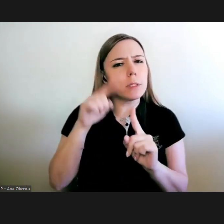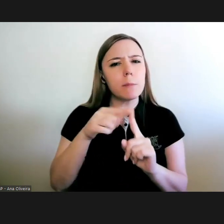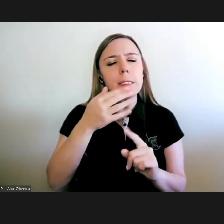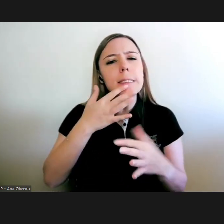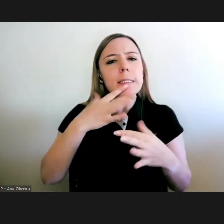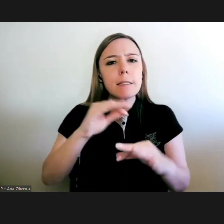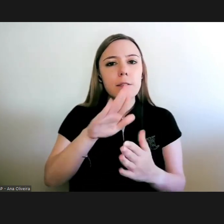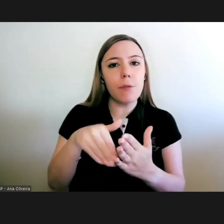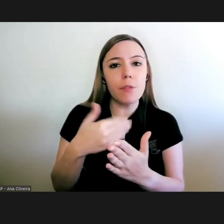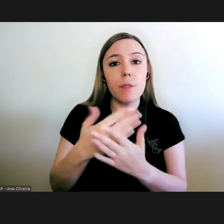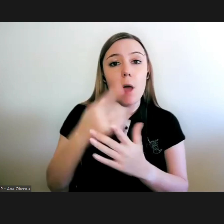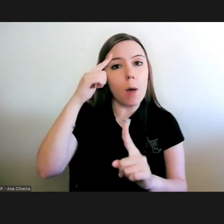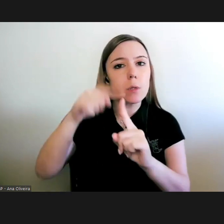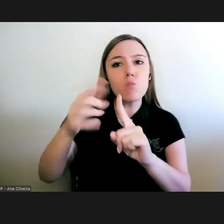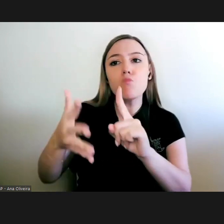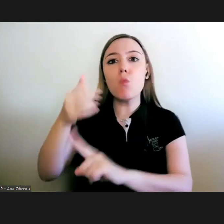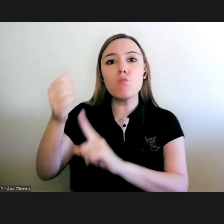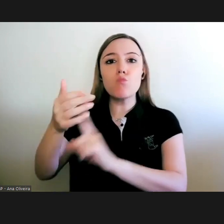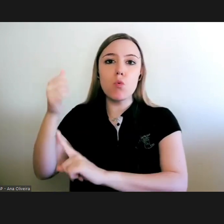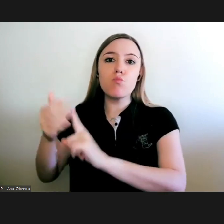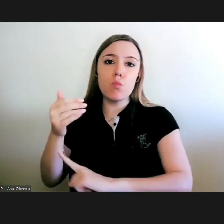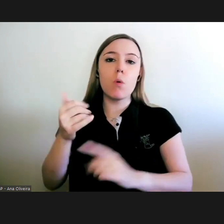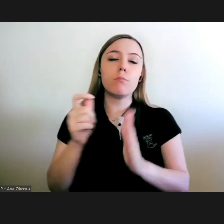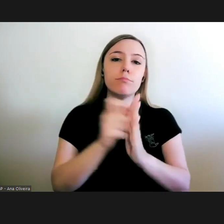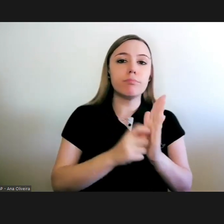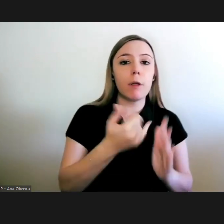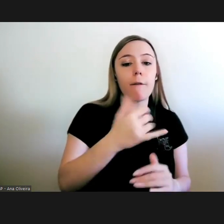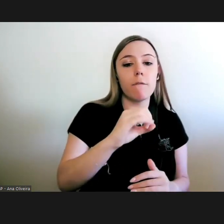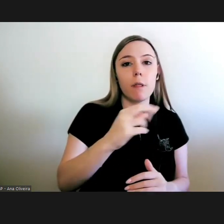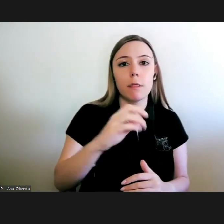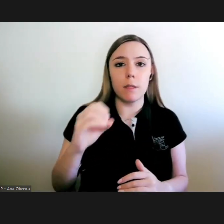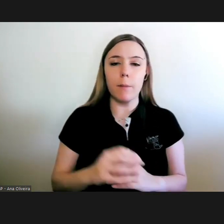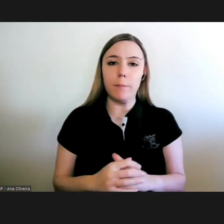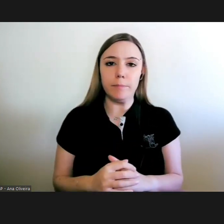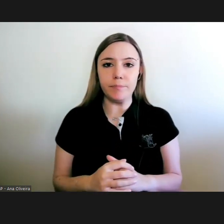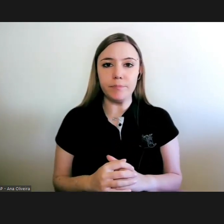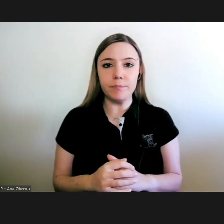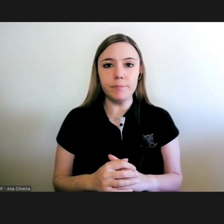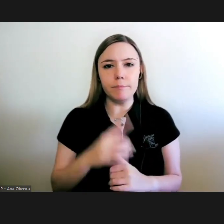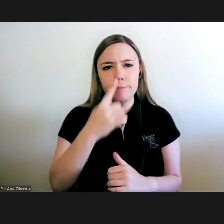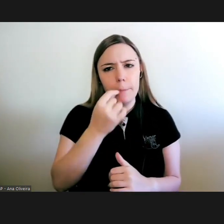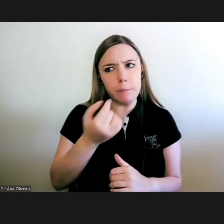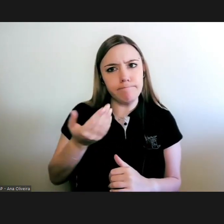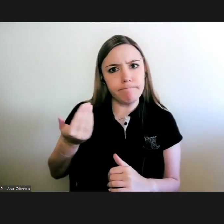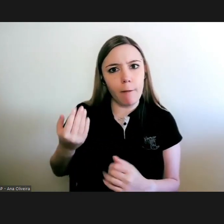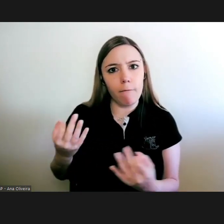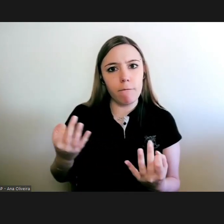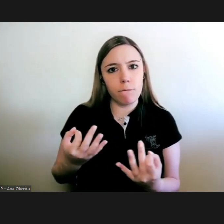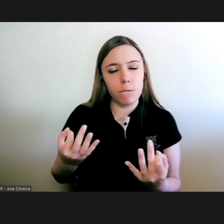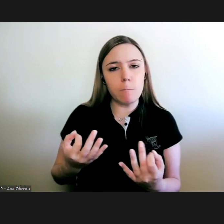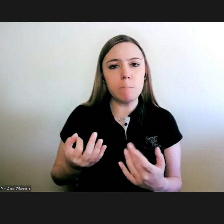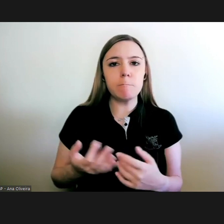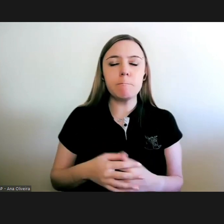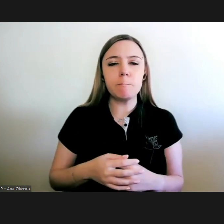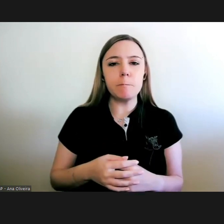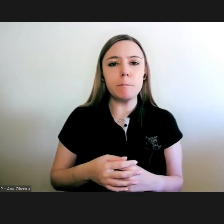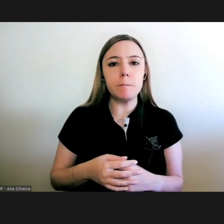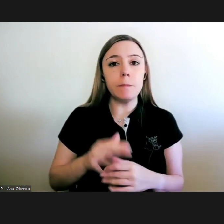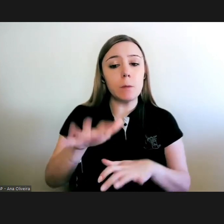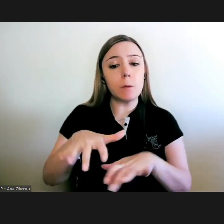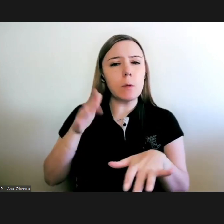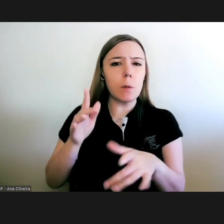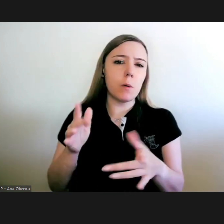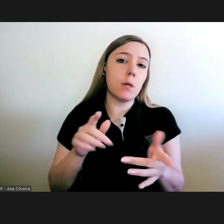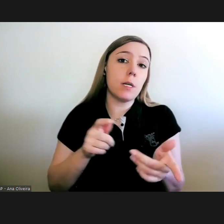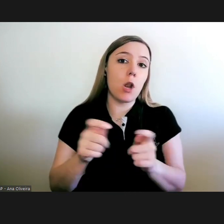o alcance dos objetivos e metas da Agenda 2030. À semelhança das anteriores conferências organizadas pelo INA,